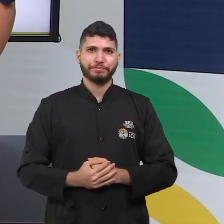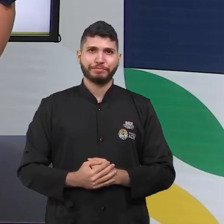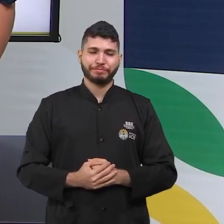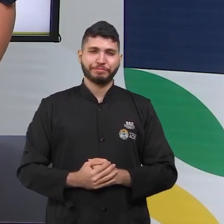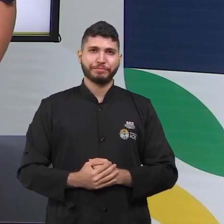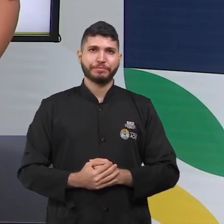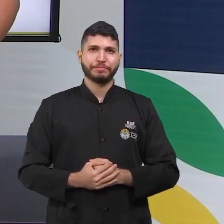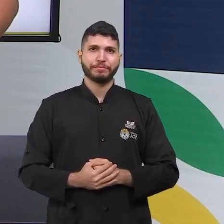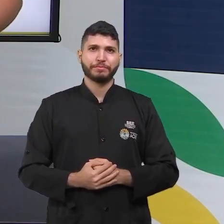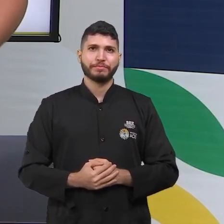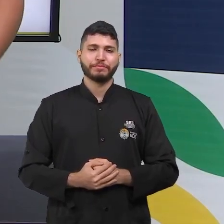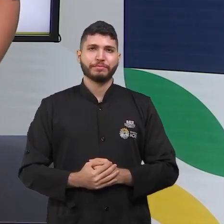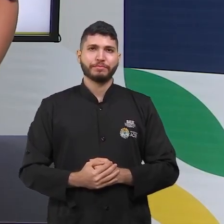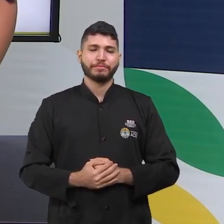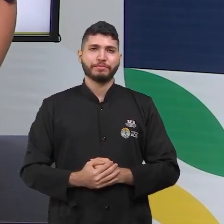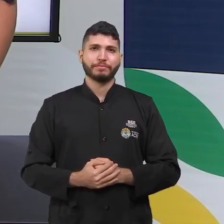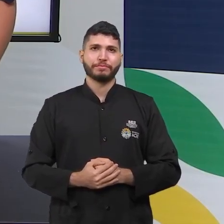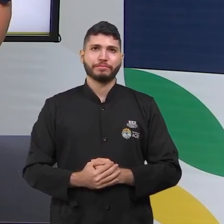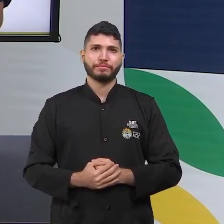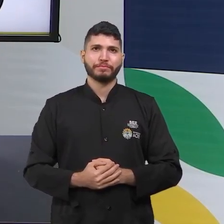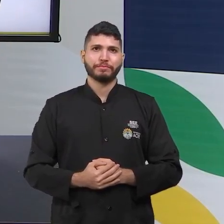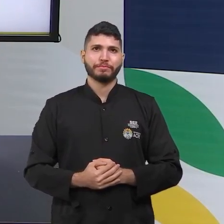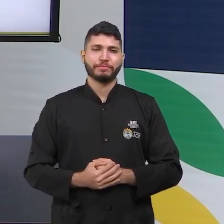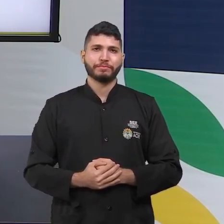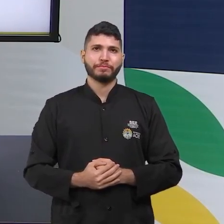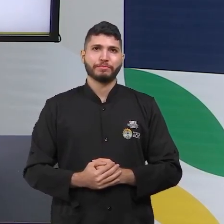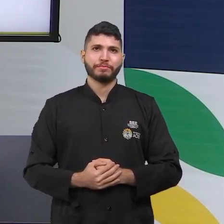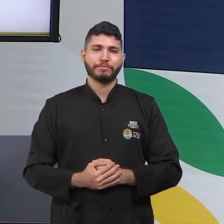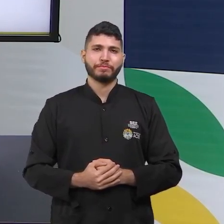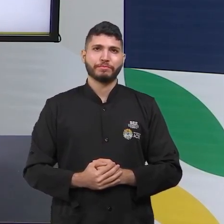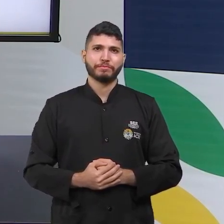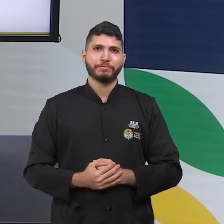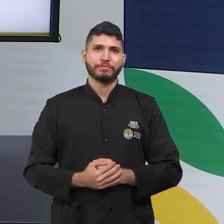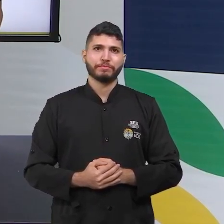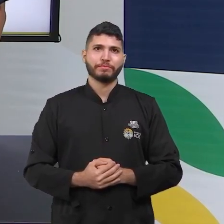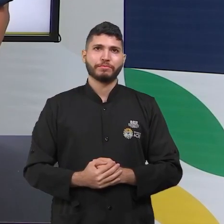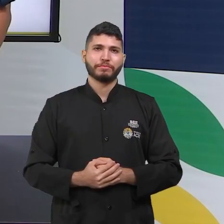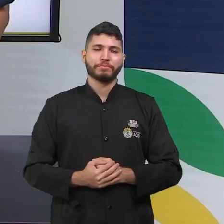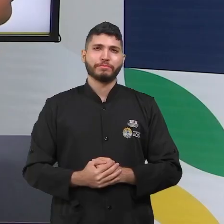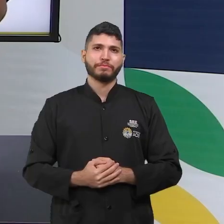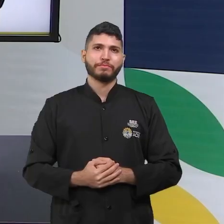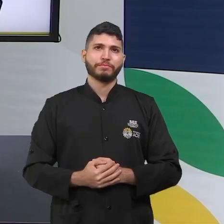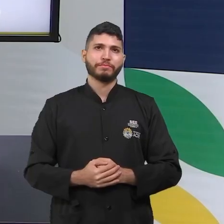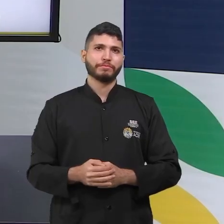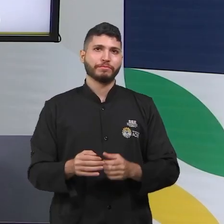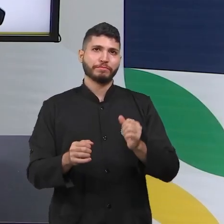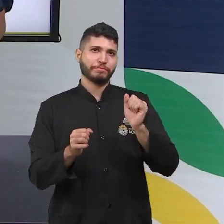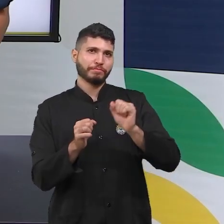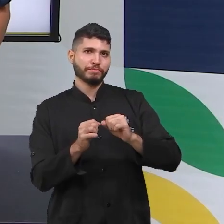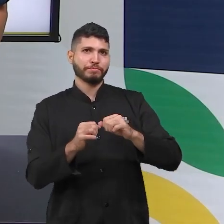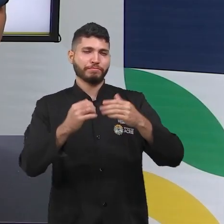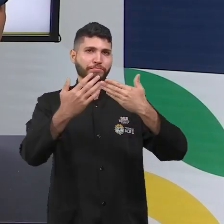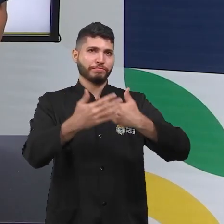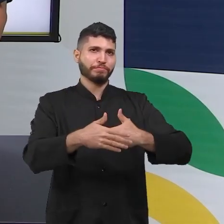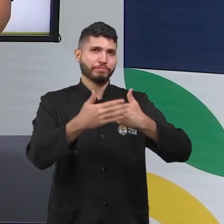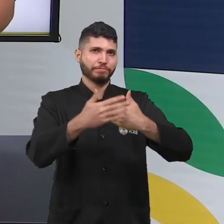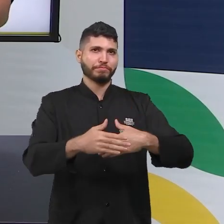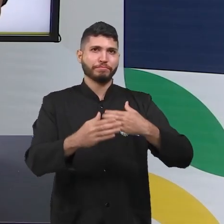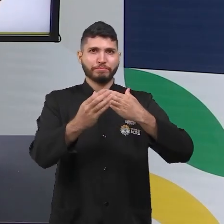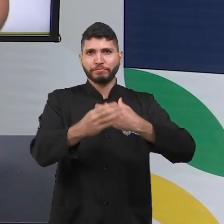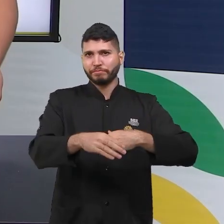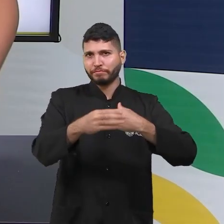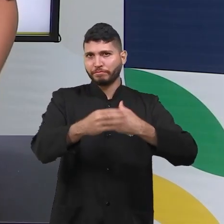livro didático, não é possível você recortar um triângulo, sobrepor ao outro